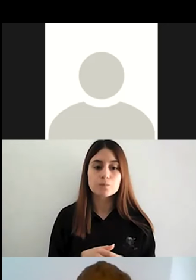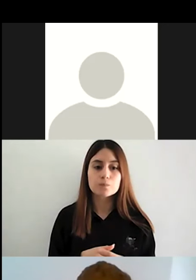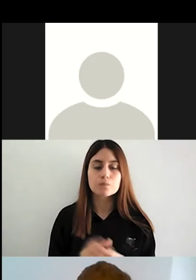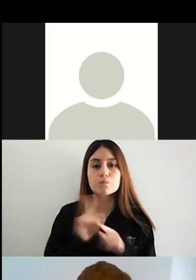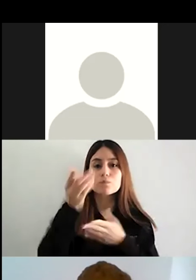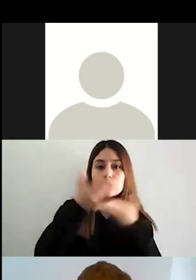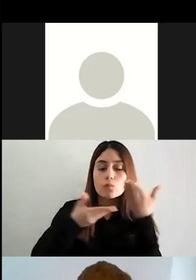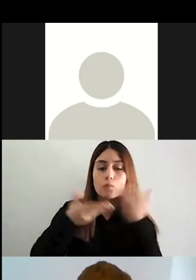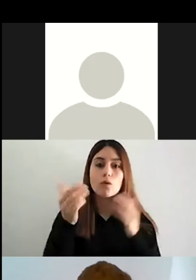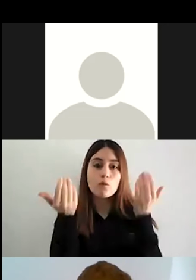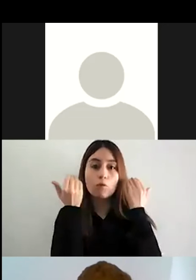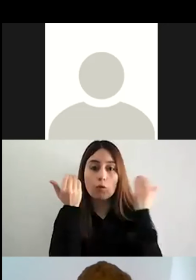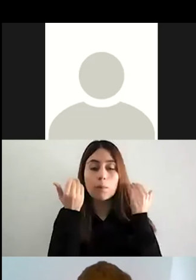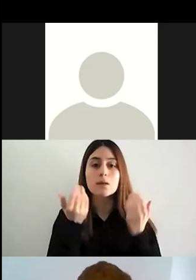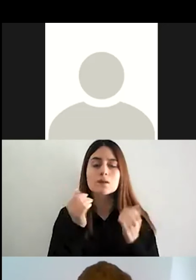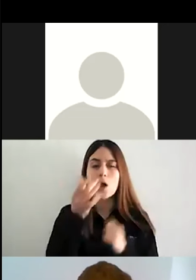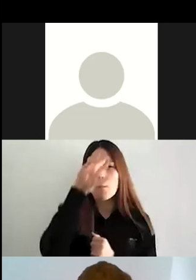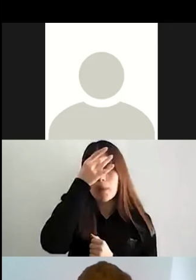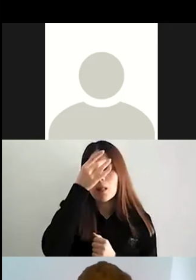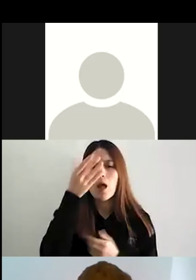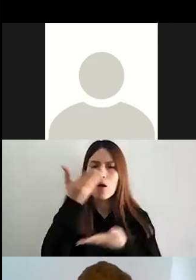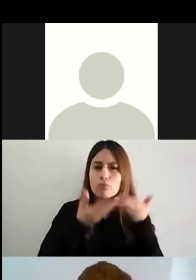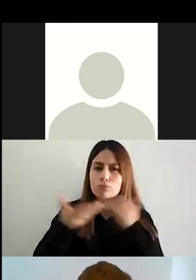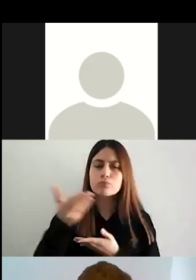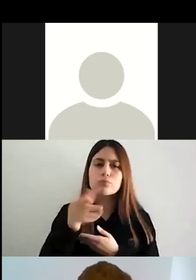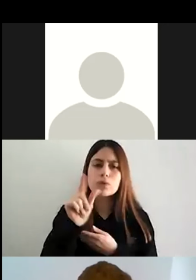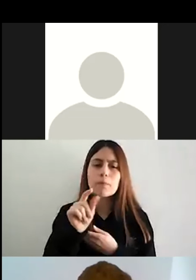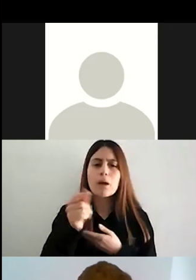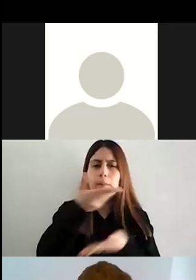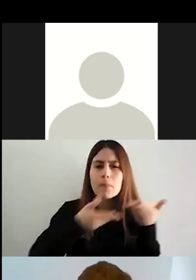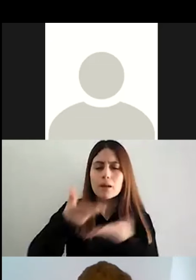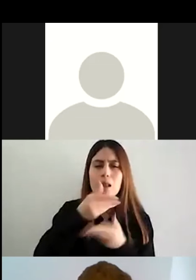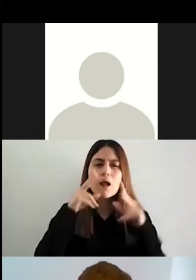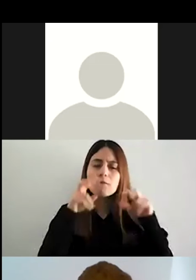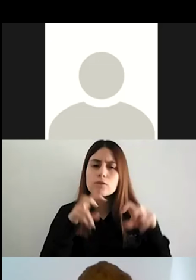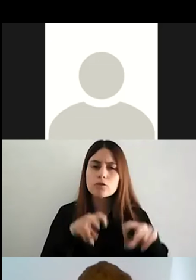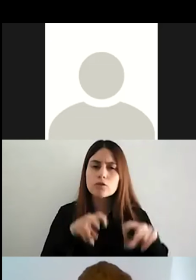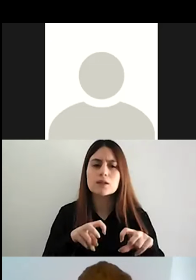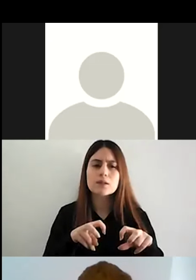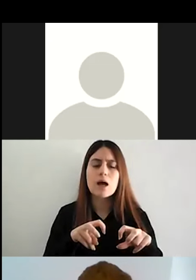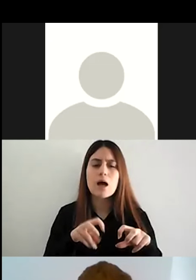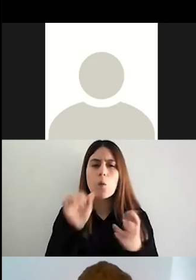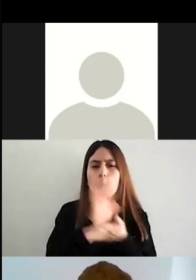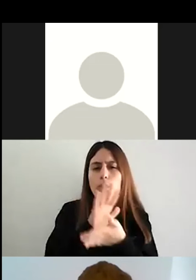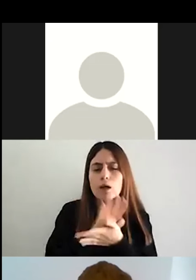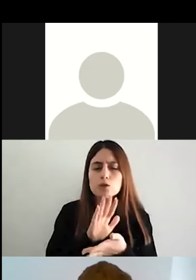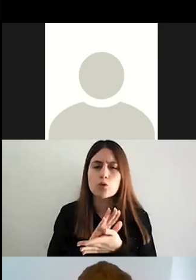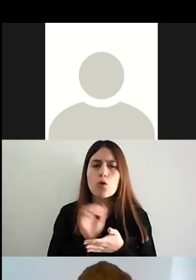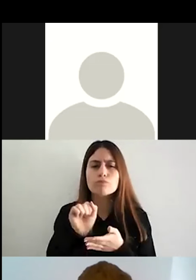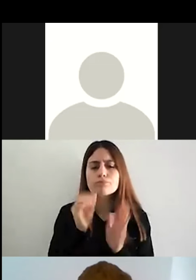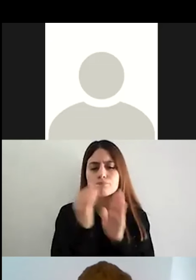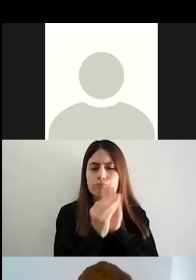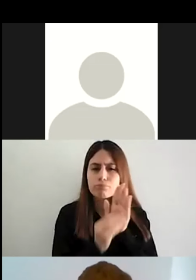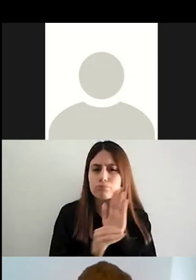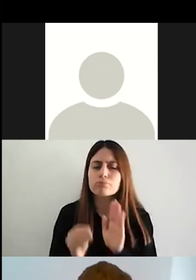troca de informação, de opiniões, até partilhar investigação através de publicações, artigos científicos,